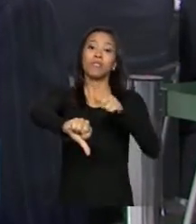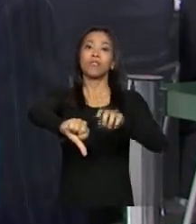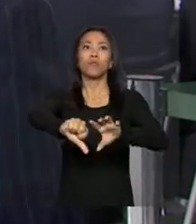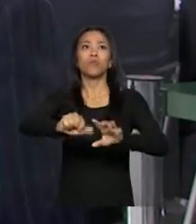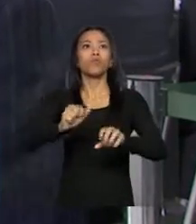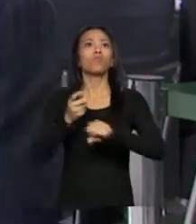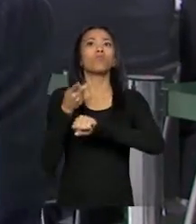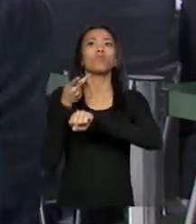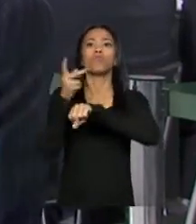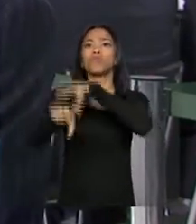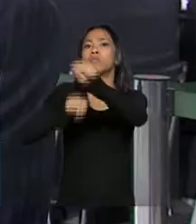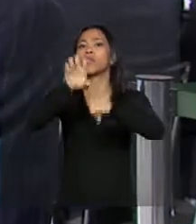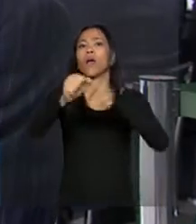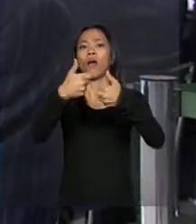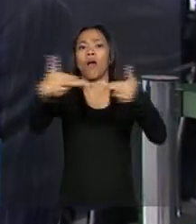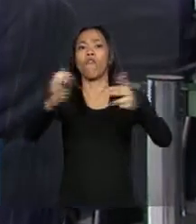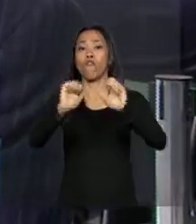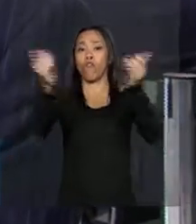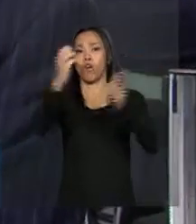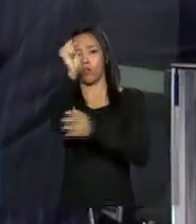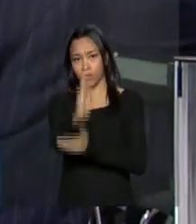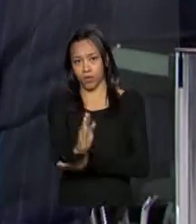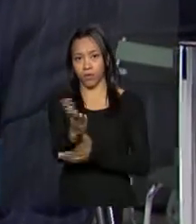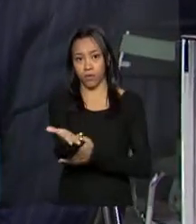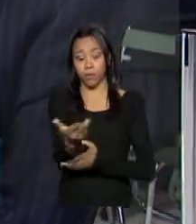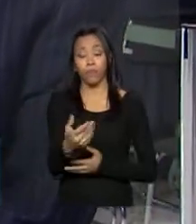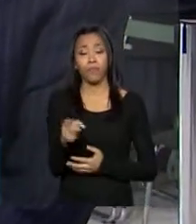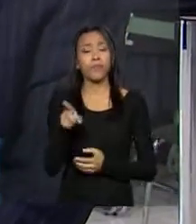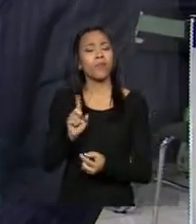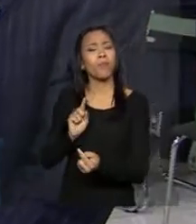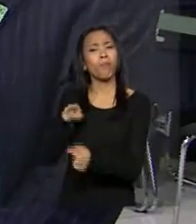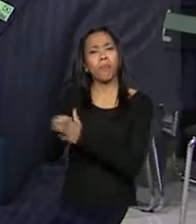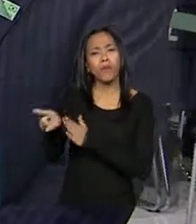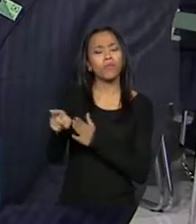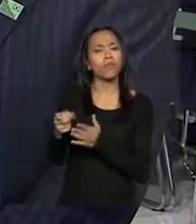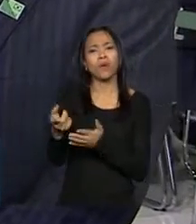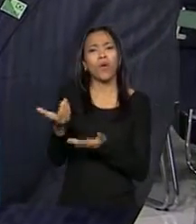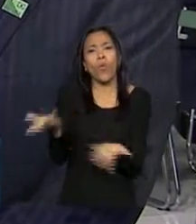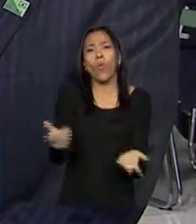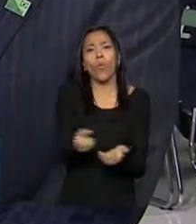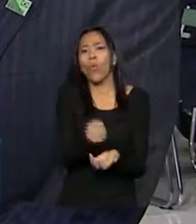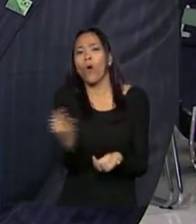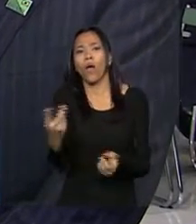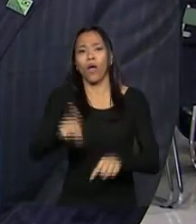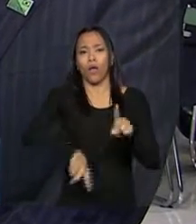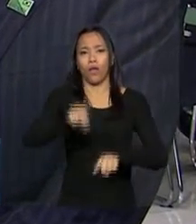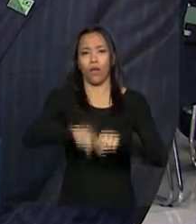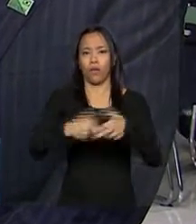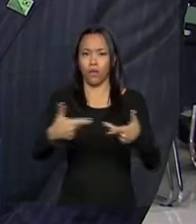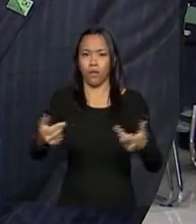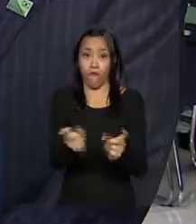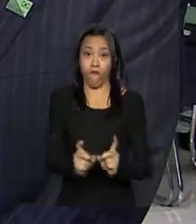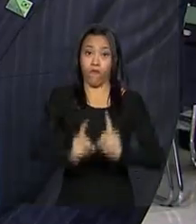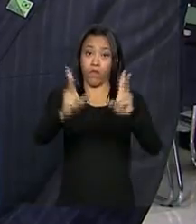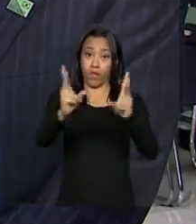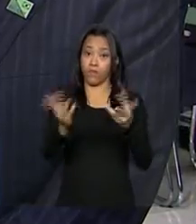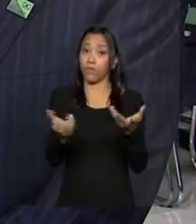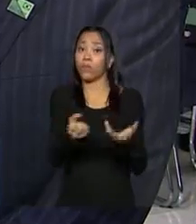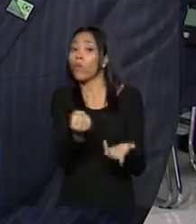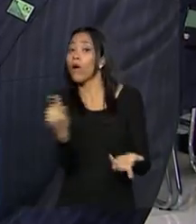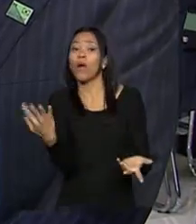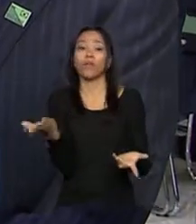a função dos exportadores. E desde quando o senhor exporta? Que tipo de produto o senhor exporta especificamente? Olha,